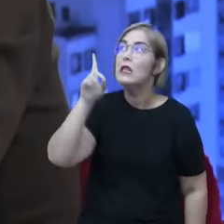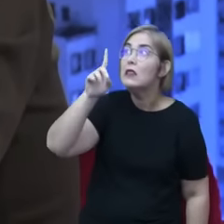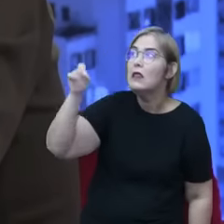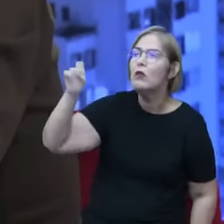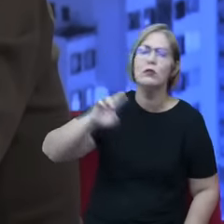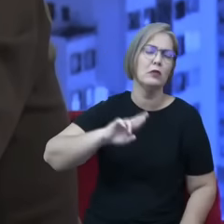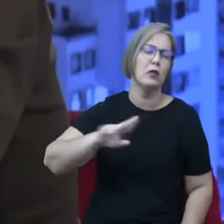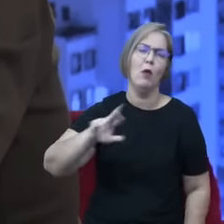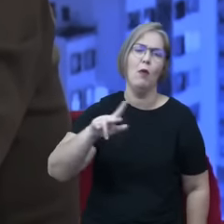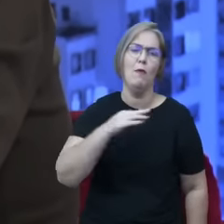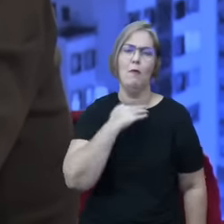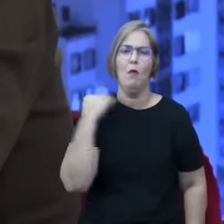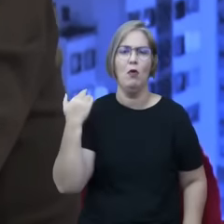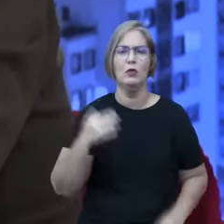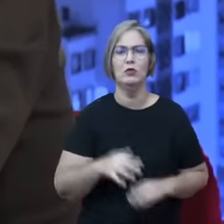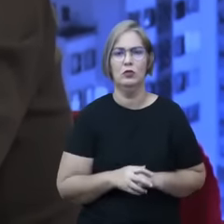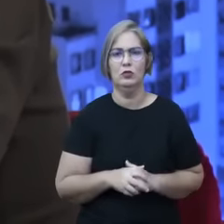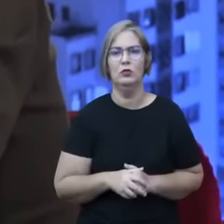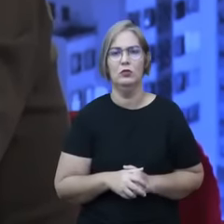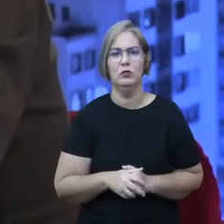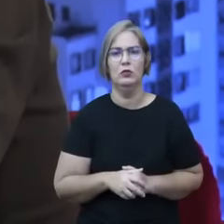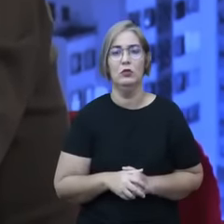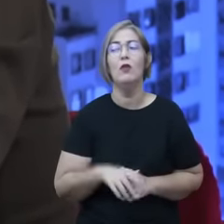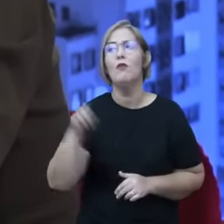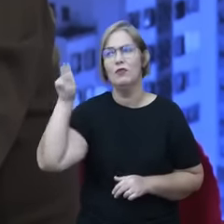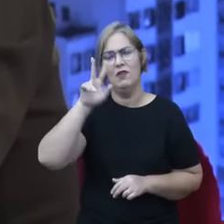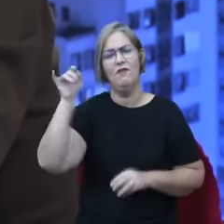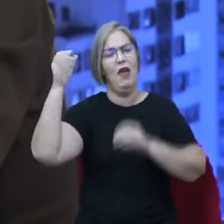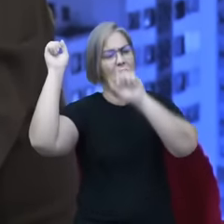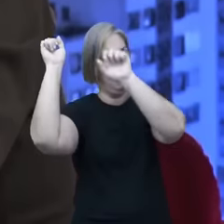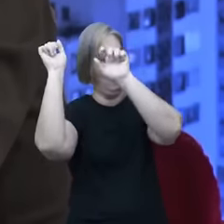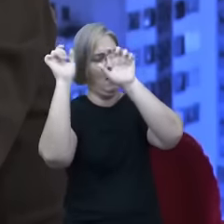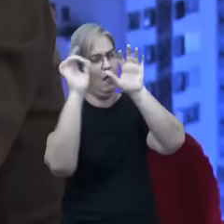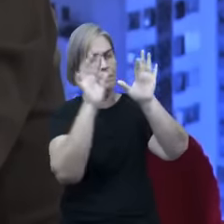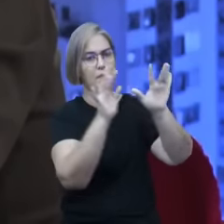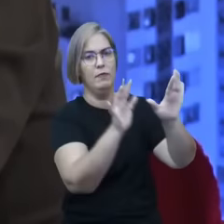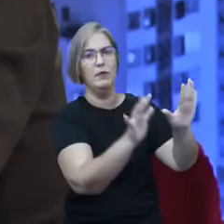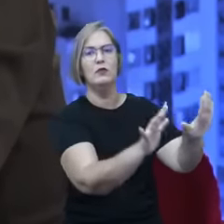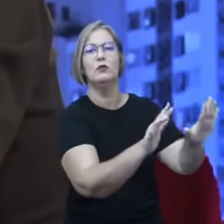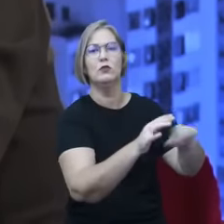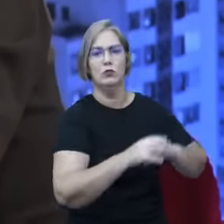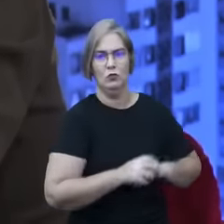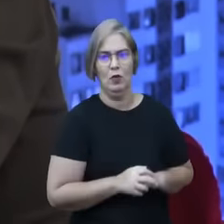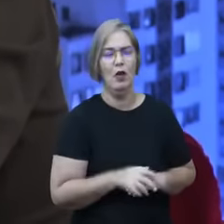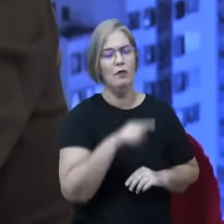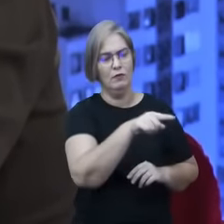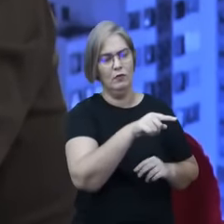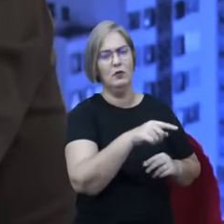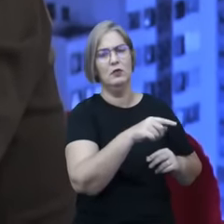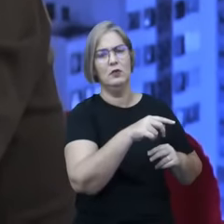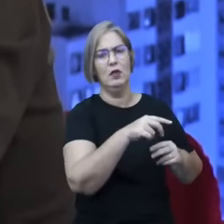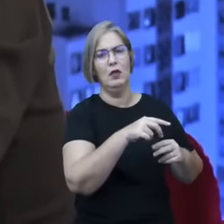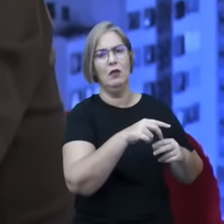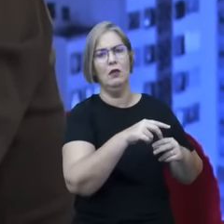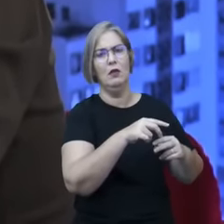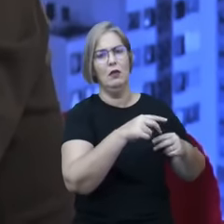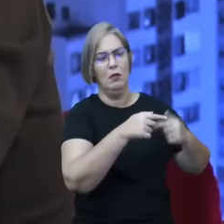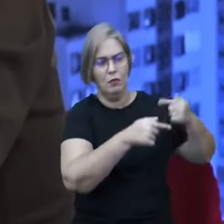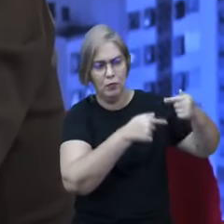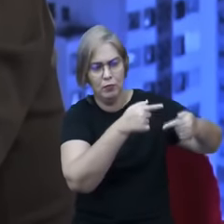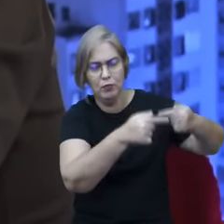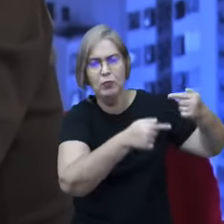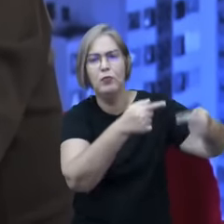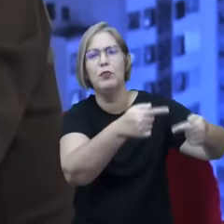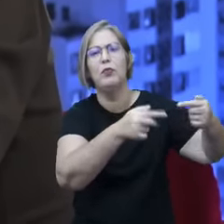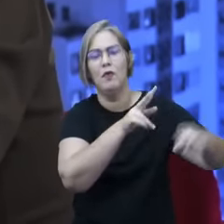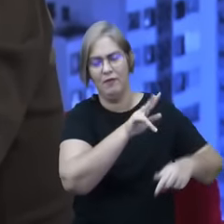e eh tu serás abençoado, tu serás, enfim, tua descendência será eh mais